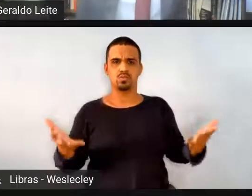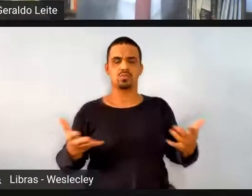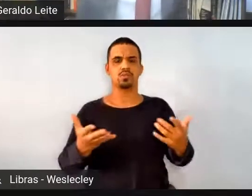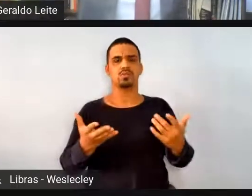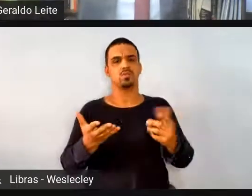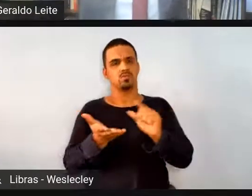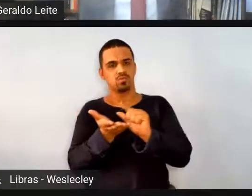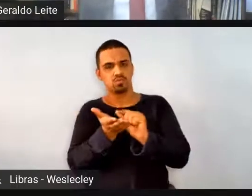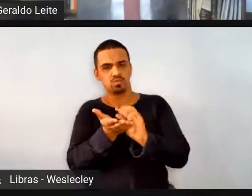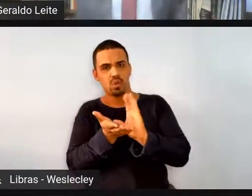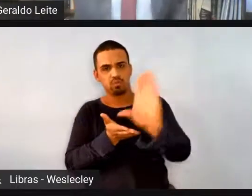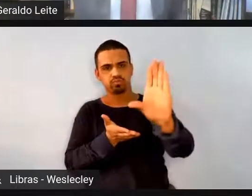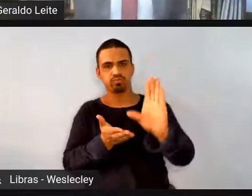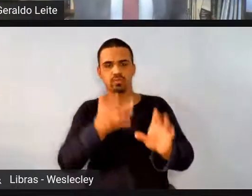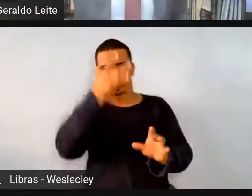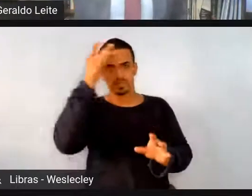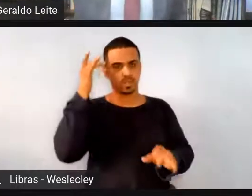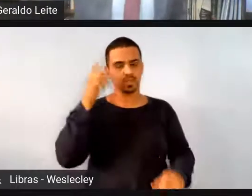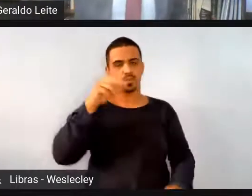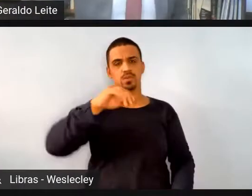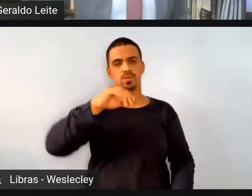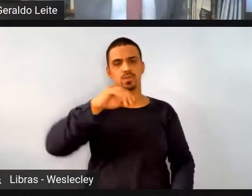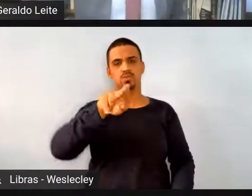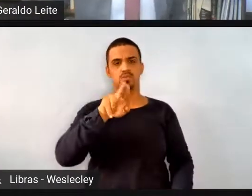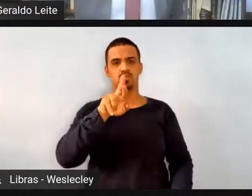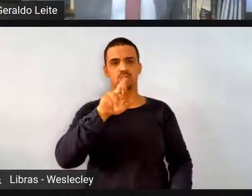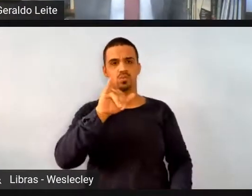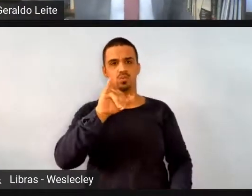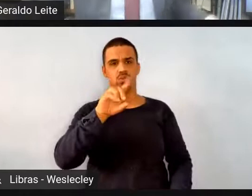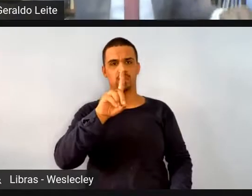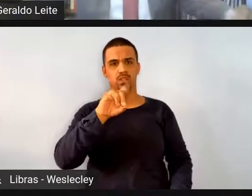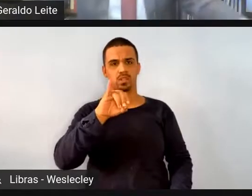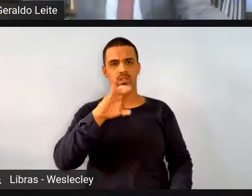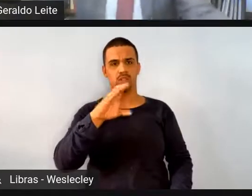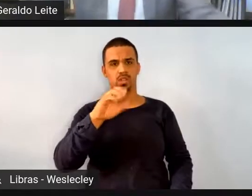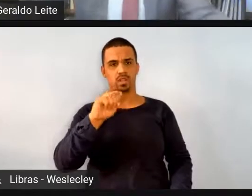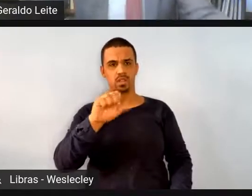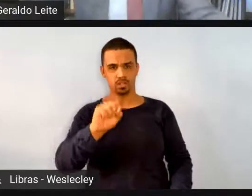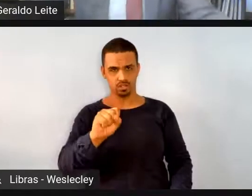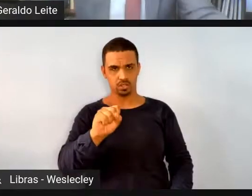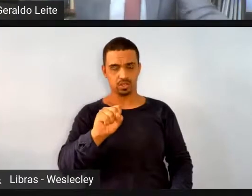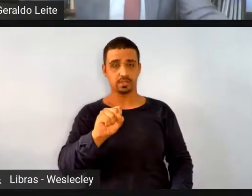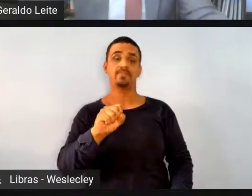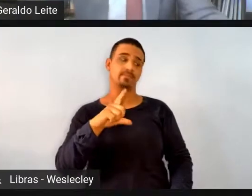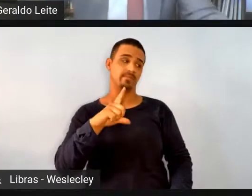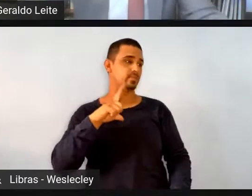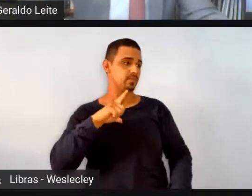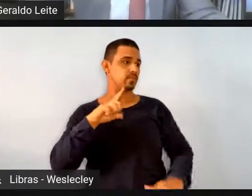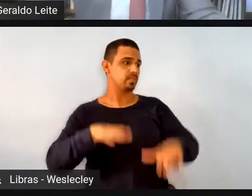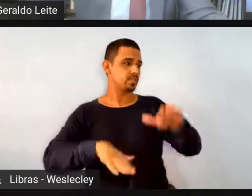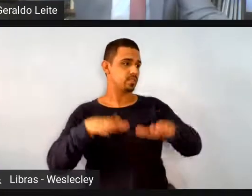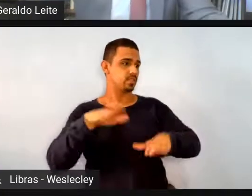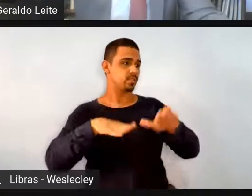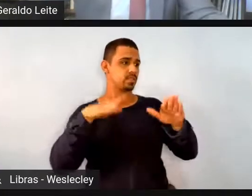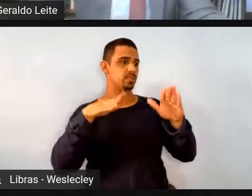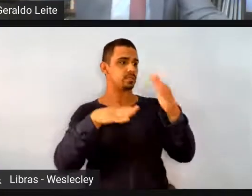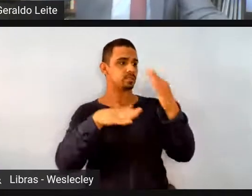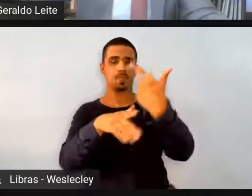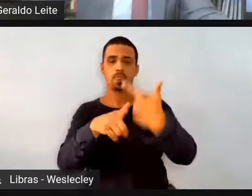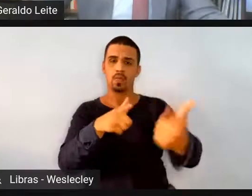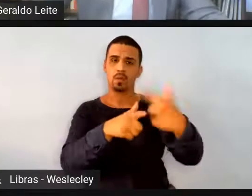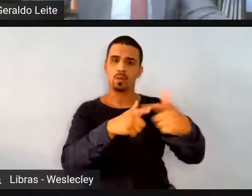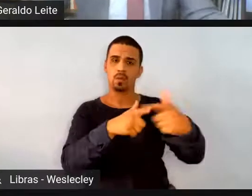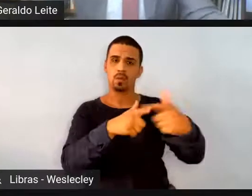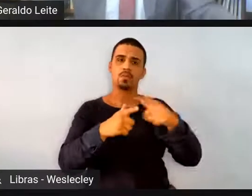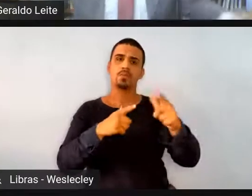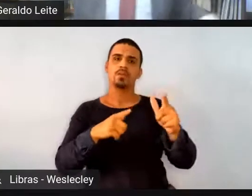Isso possivelmente tenha resolvido algum ou outro problema, mas, como o senhor mesmo disse, com algo